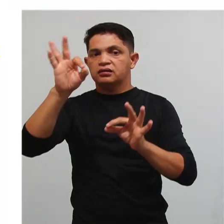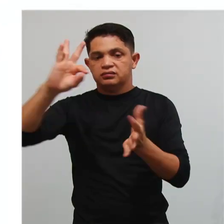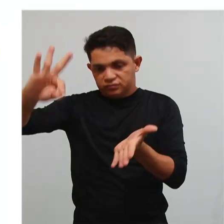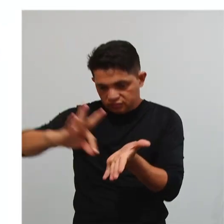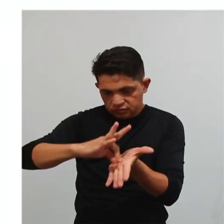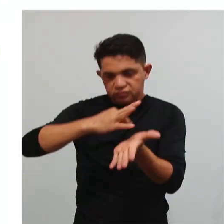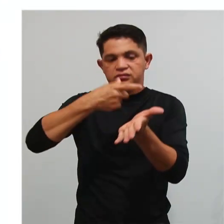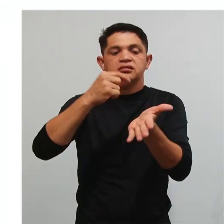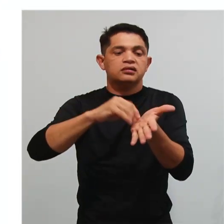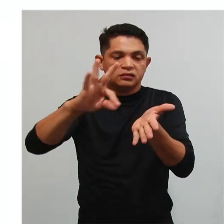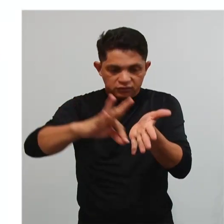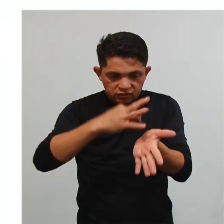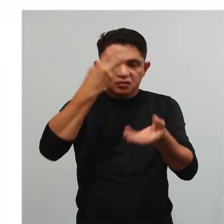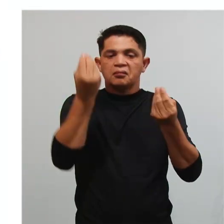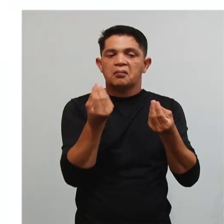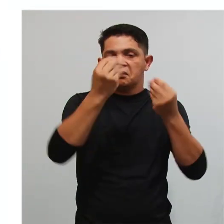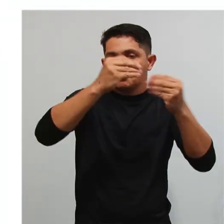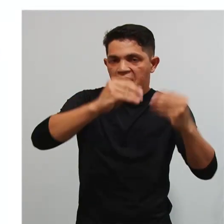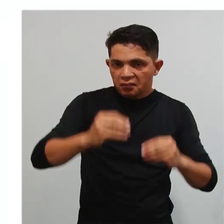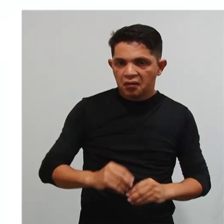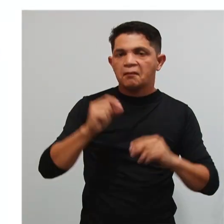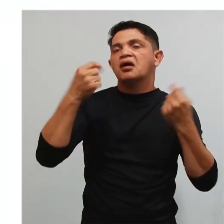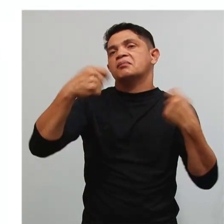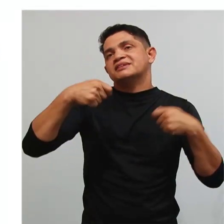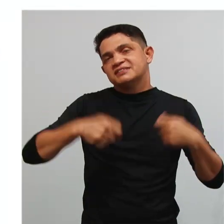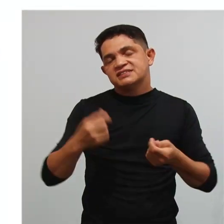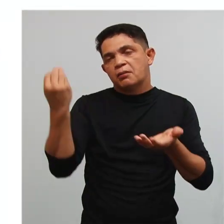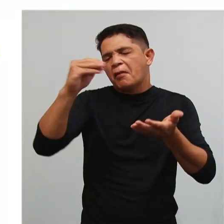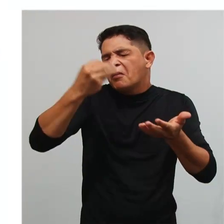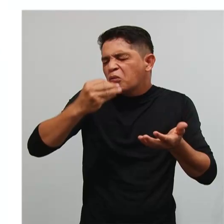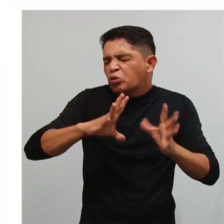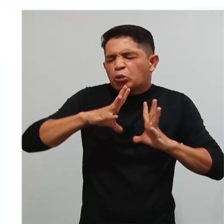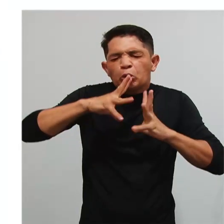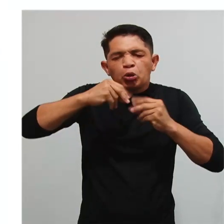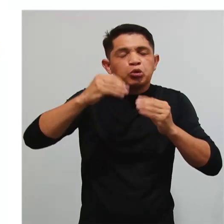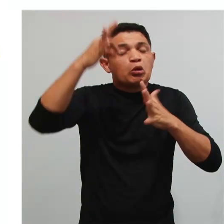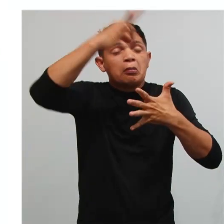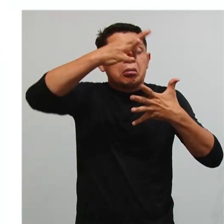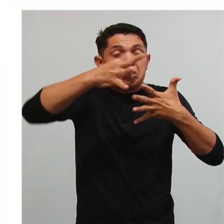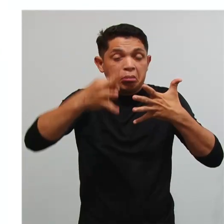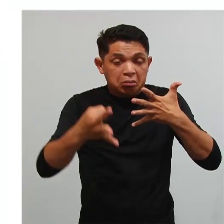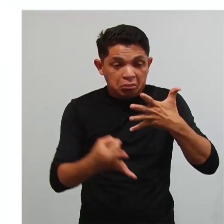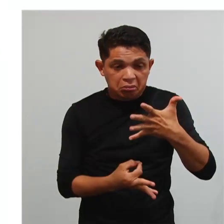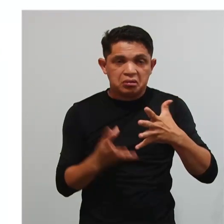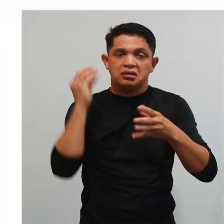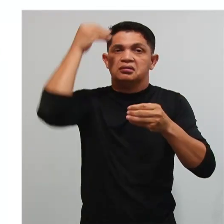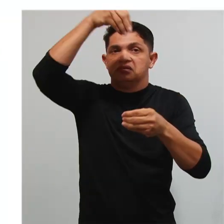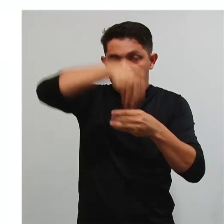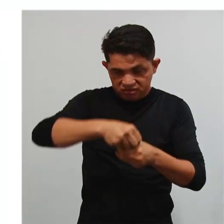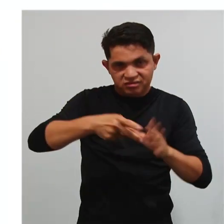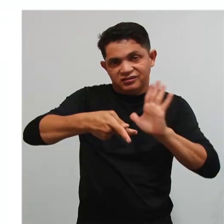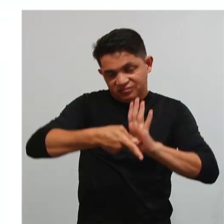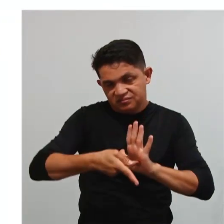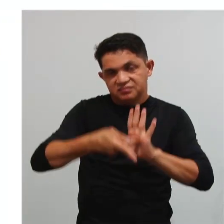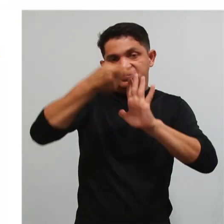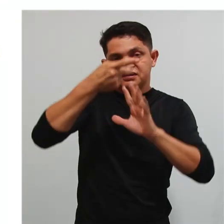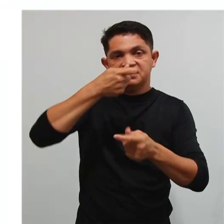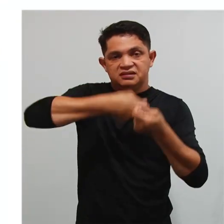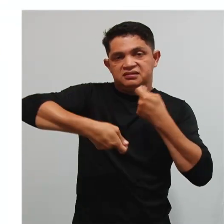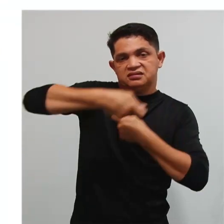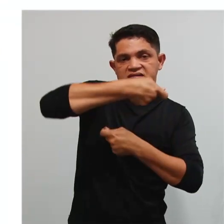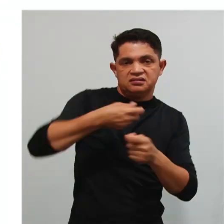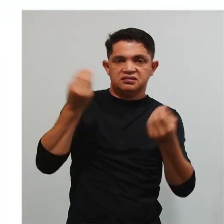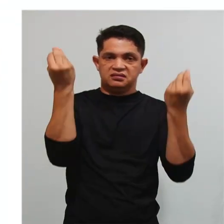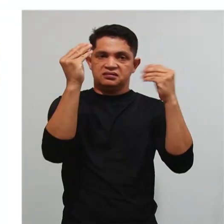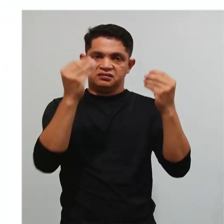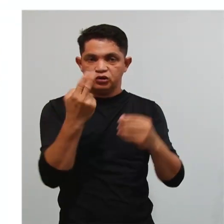além de nomear pessoas e tal, ela também, através da portaria, vai ditar normas da administração, baixar